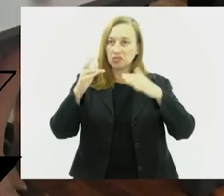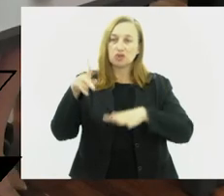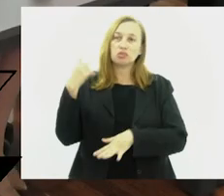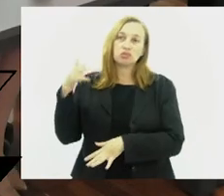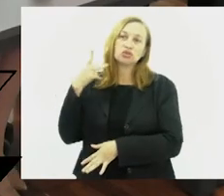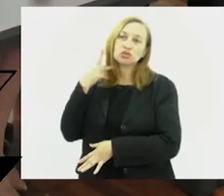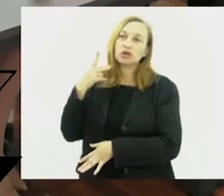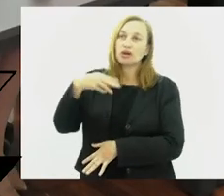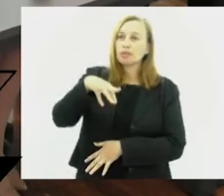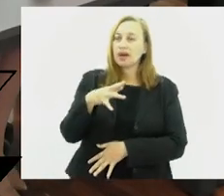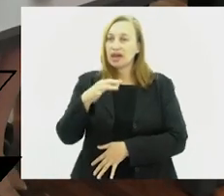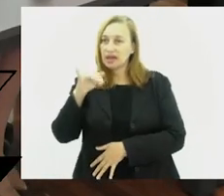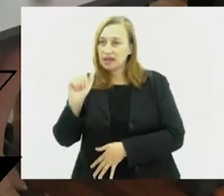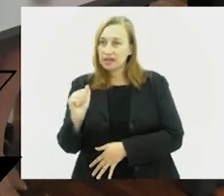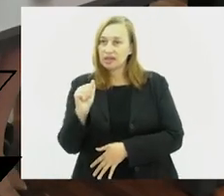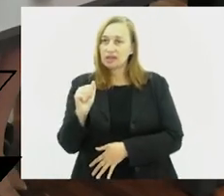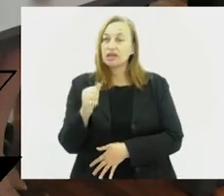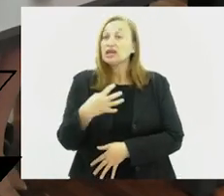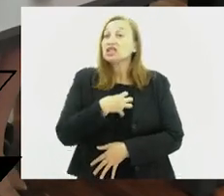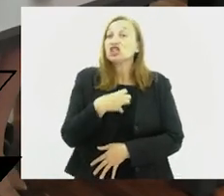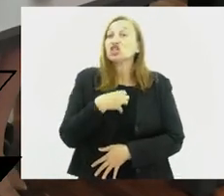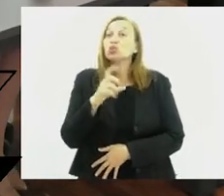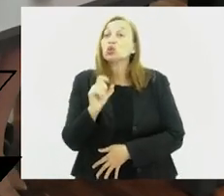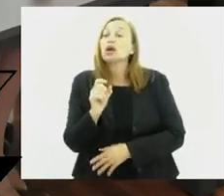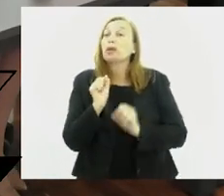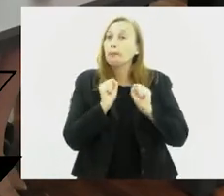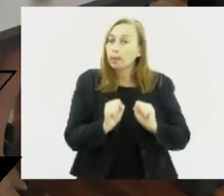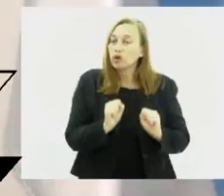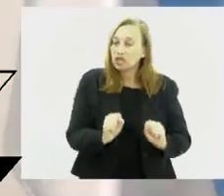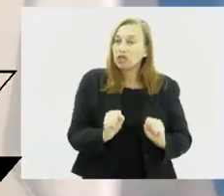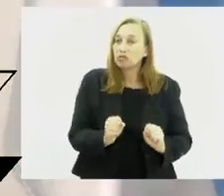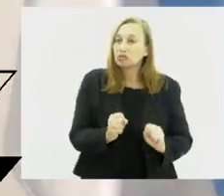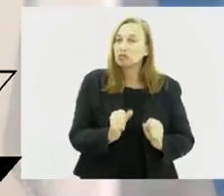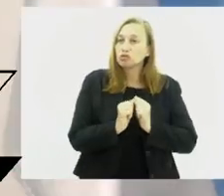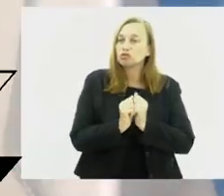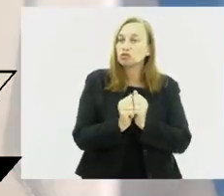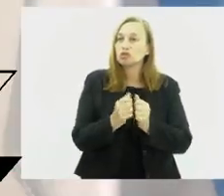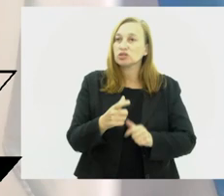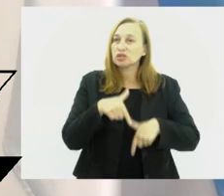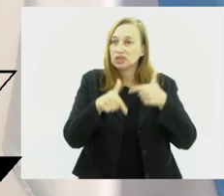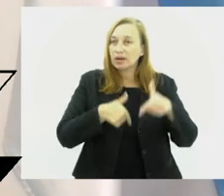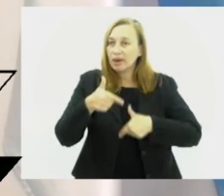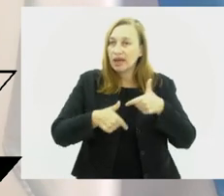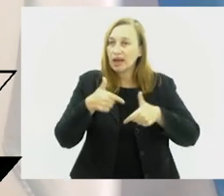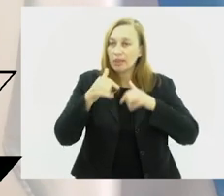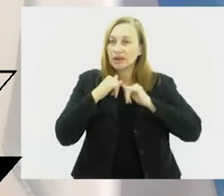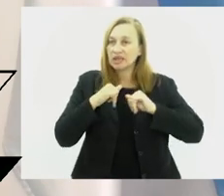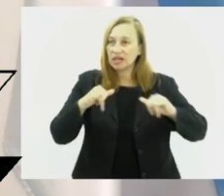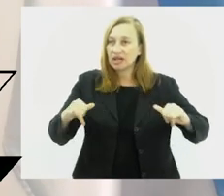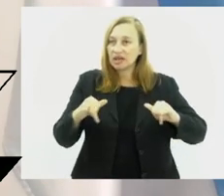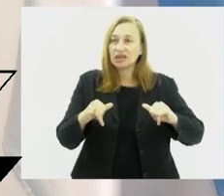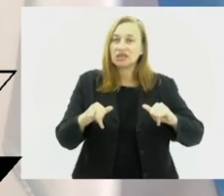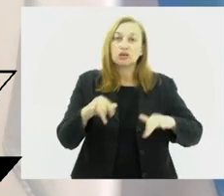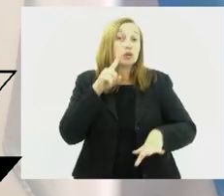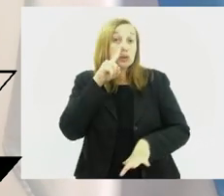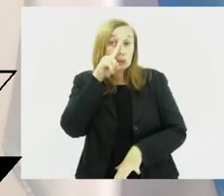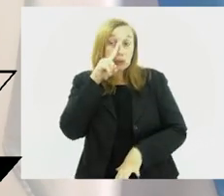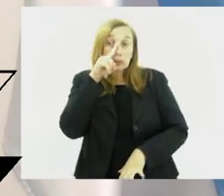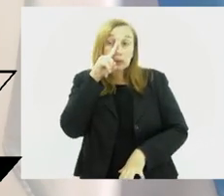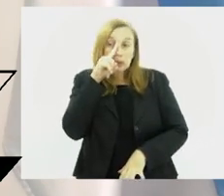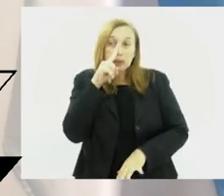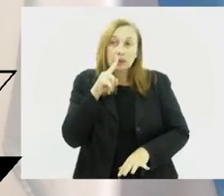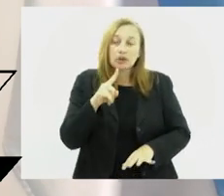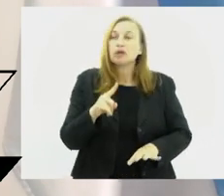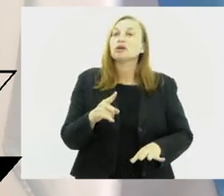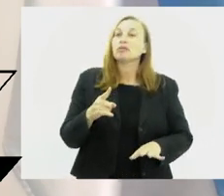Fernanda, no sentido que a gente pode, sim, trabalhar algo, inclusive, de declaração do risco iminente para